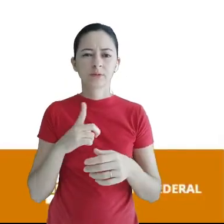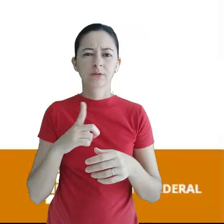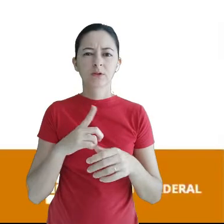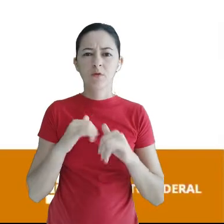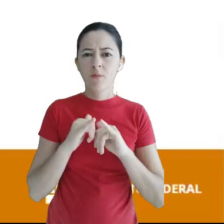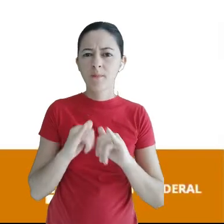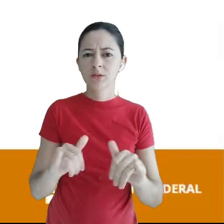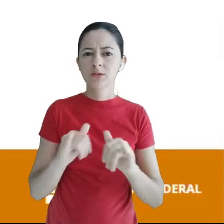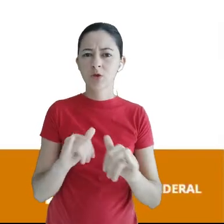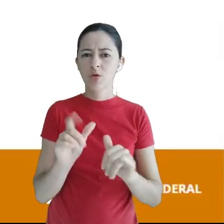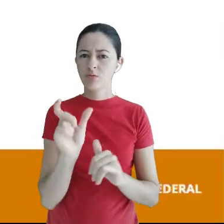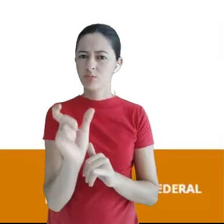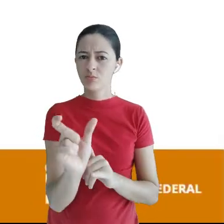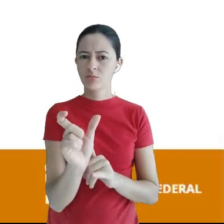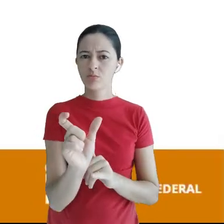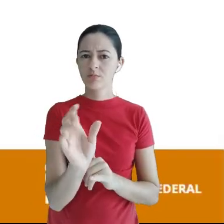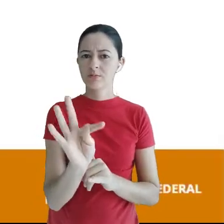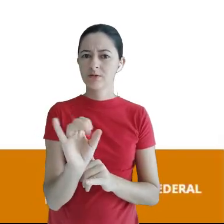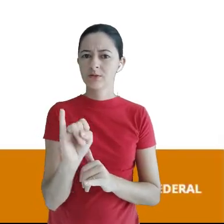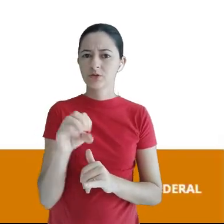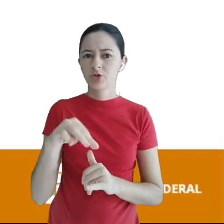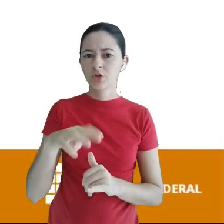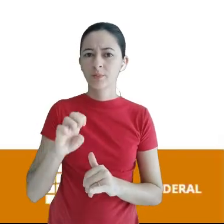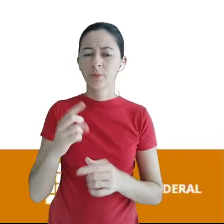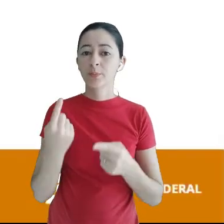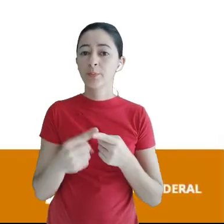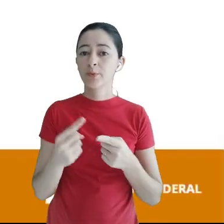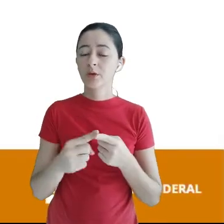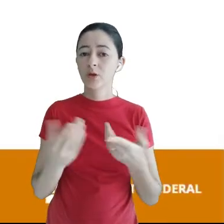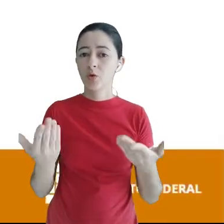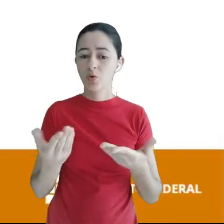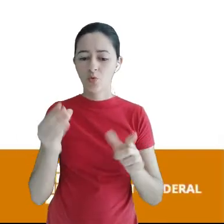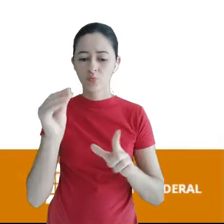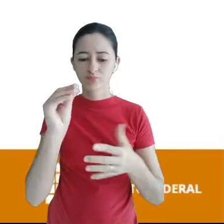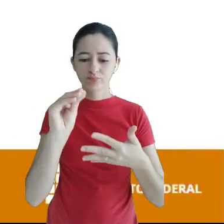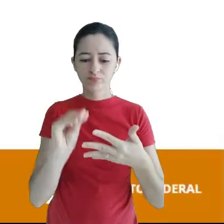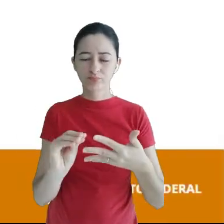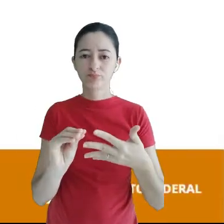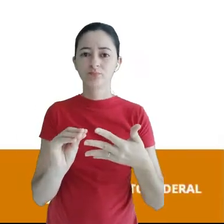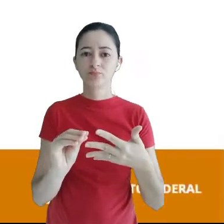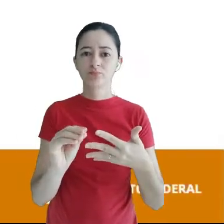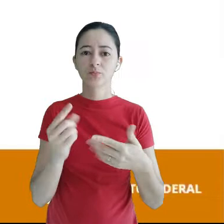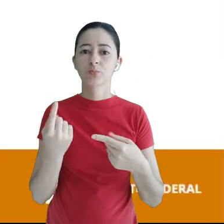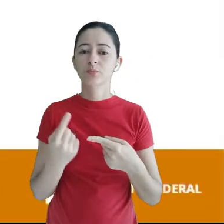mas já tem a informação de time ali. Daqui a pouco a gente vai entender por que eu coloquei esse time aqui agora.